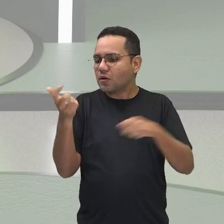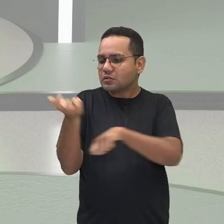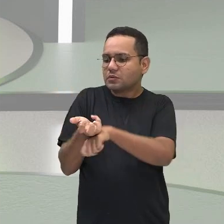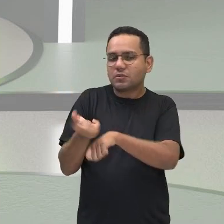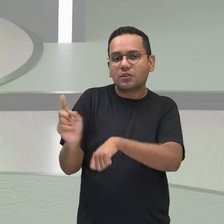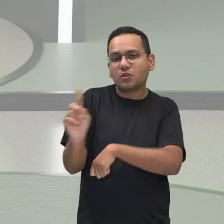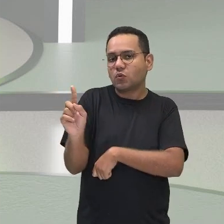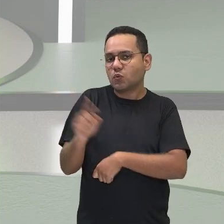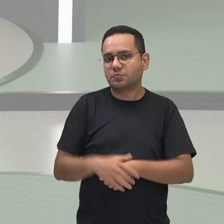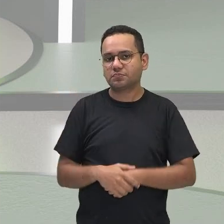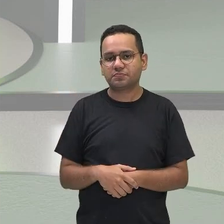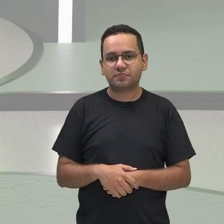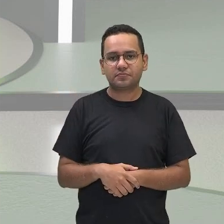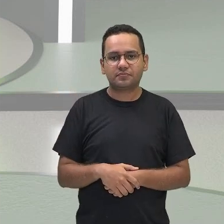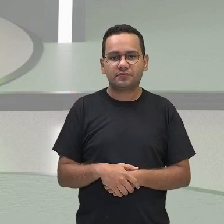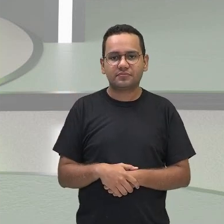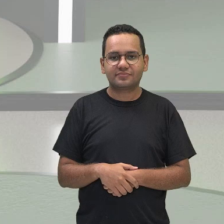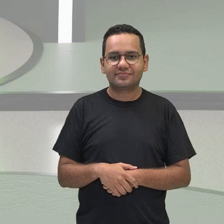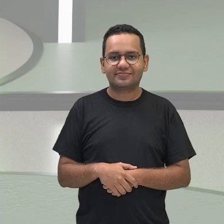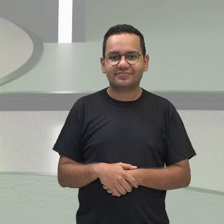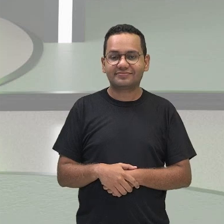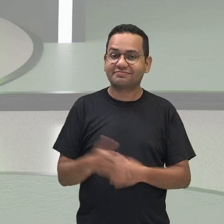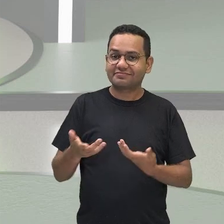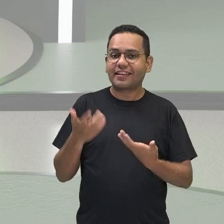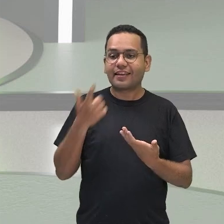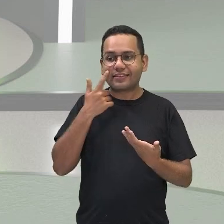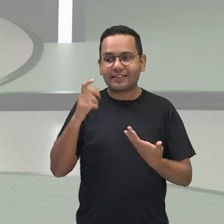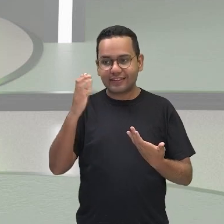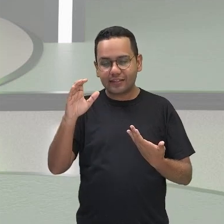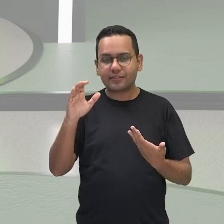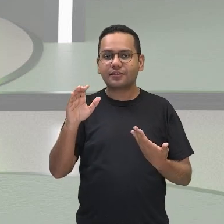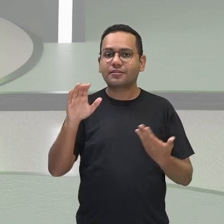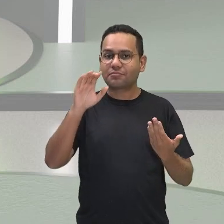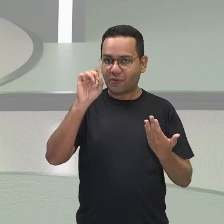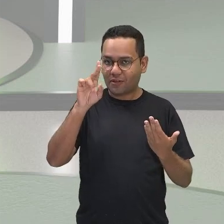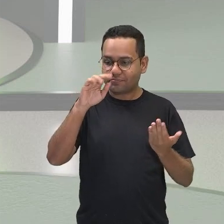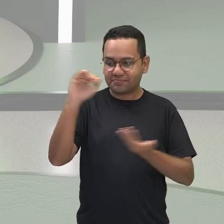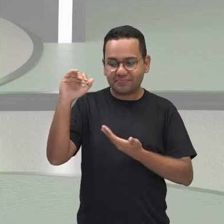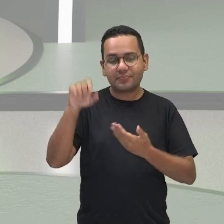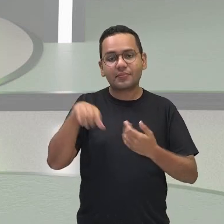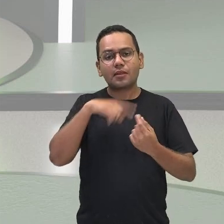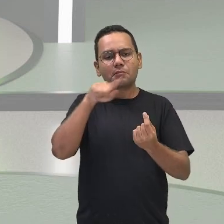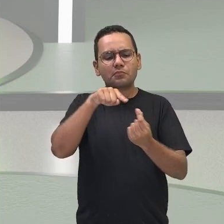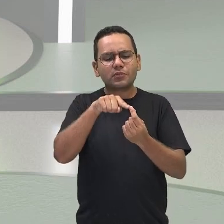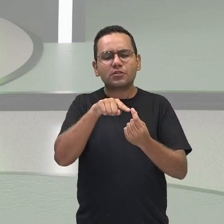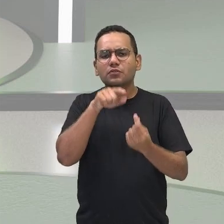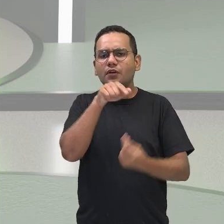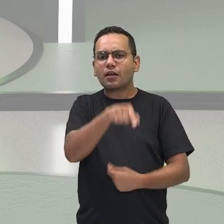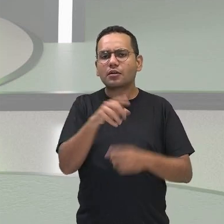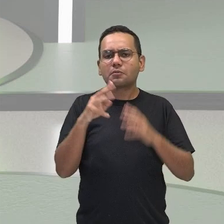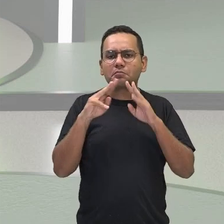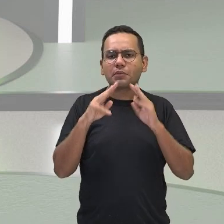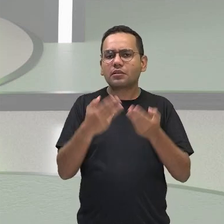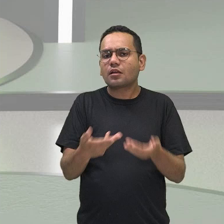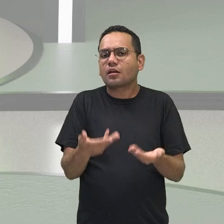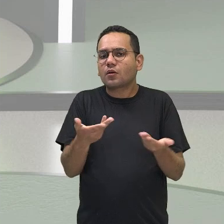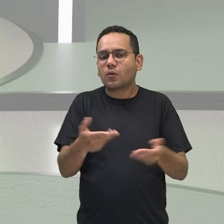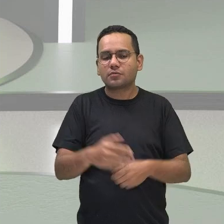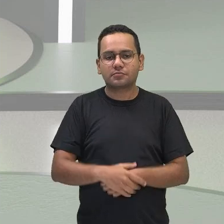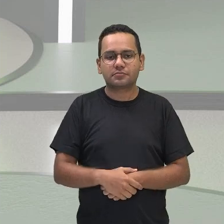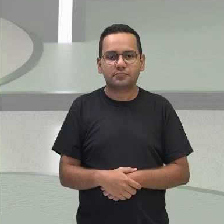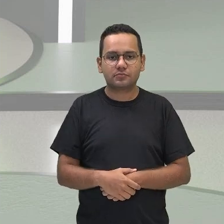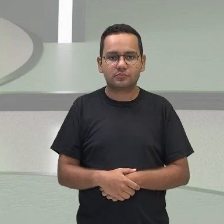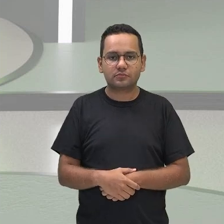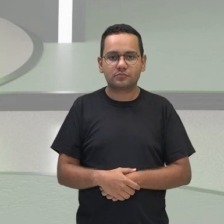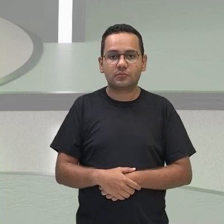a mais legal delas, que é ciências. Bom, mas o que é matéria? Qual o seu conceito? Matéria é tudo que